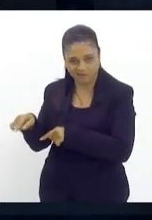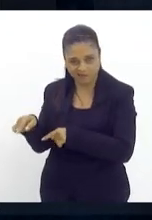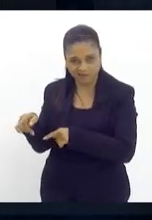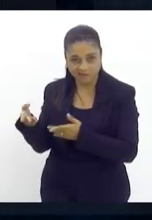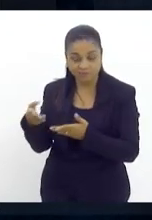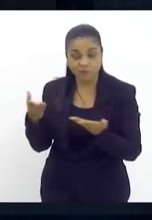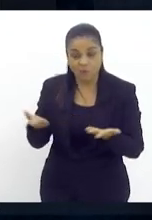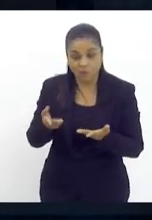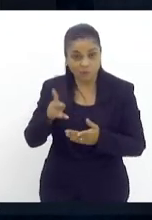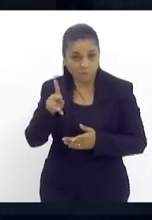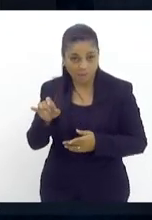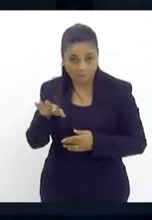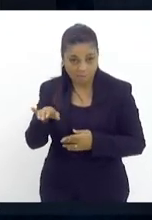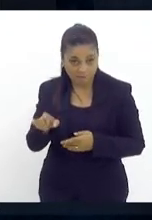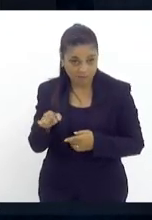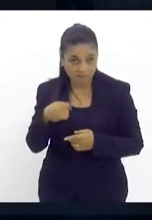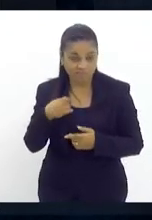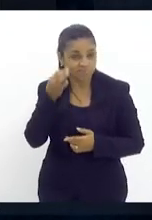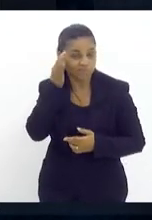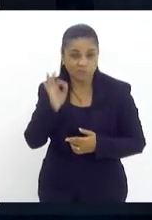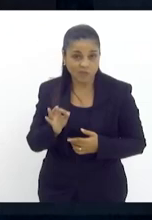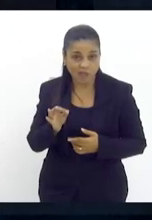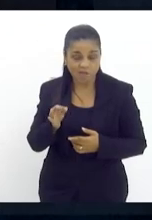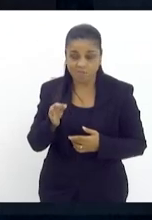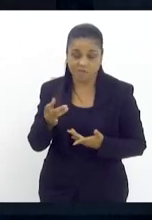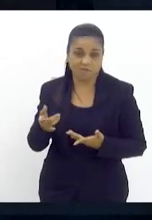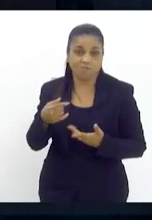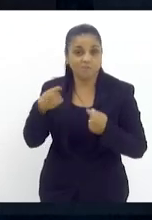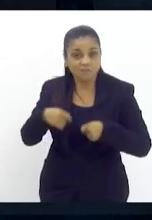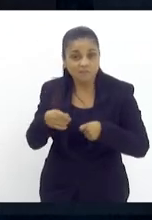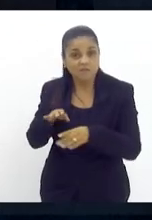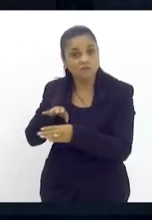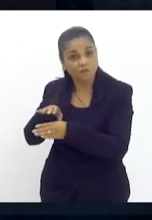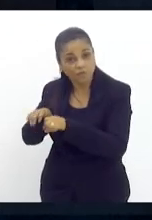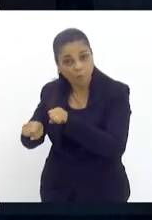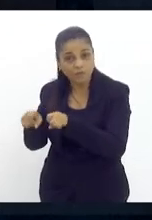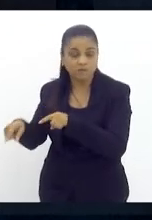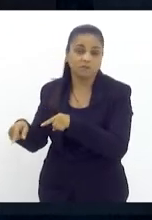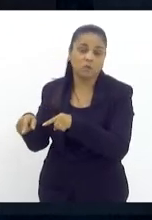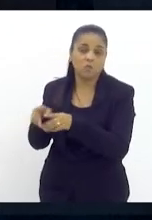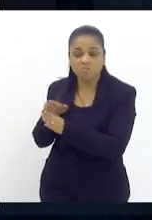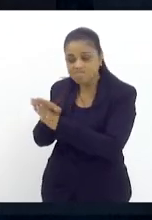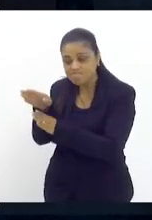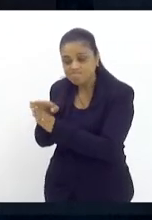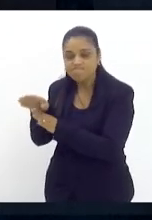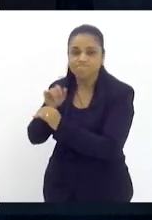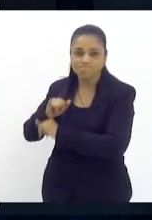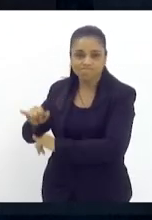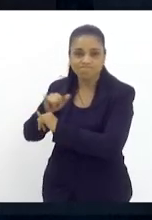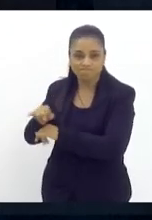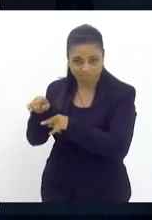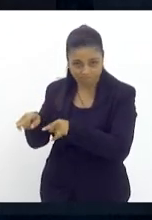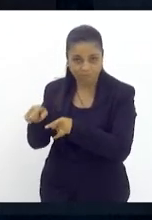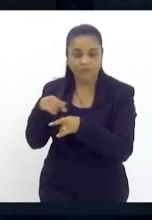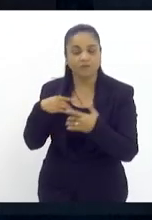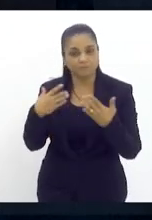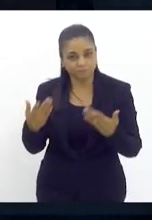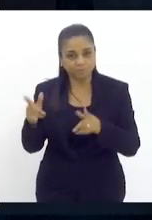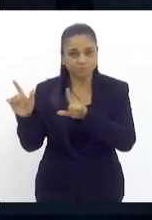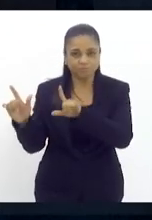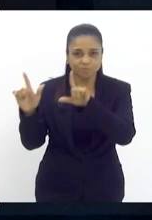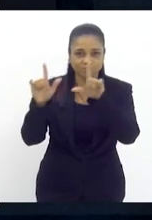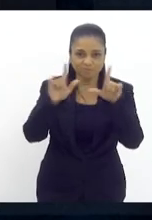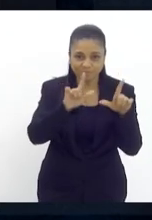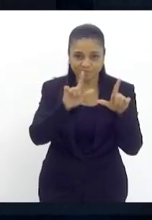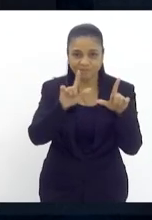pais hoje precisam de mais formação do que os filhos. Tá bem? Vamos lá, acho que eu já me